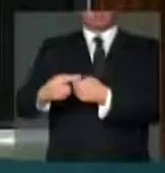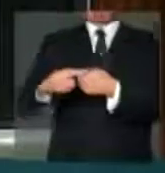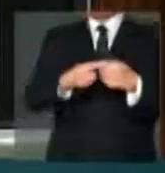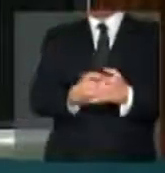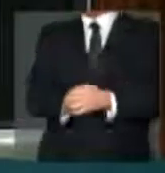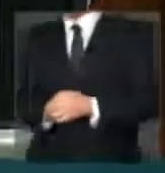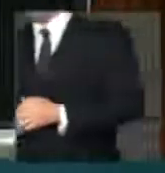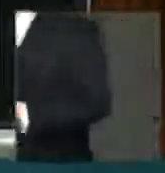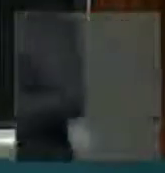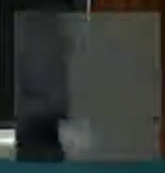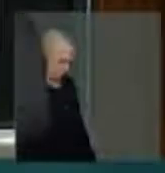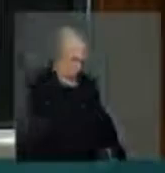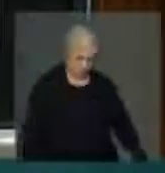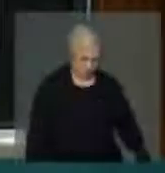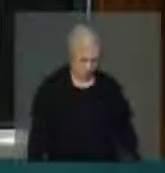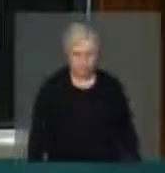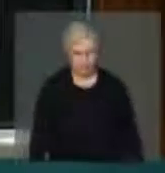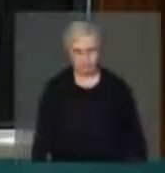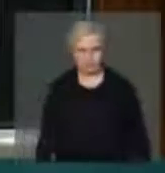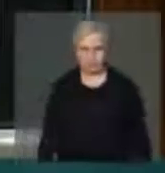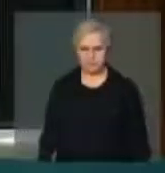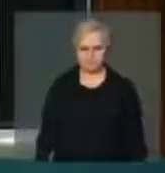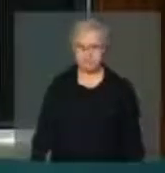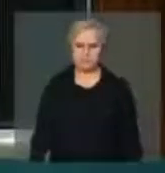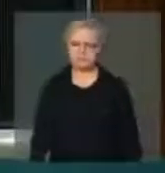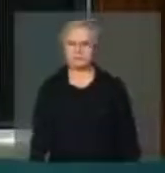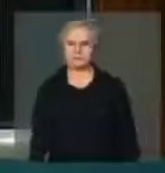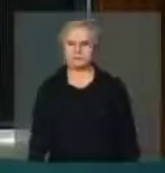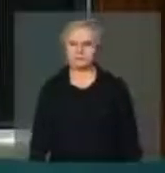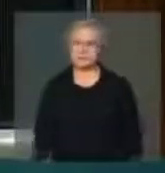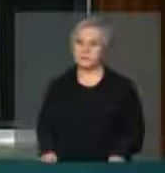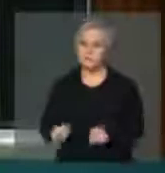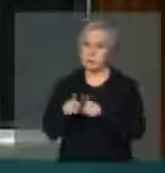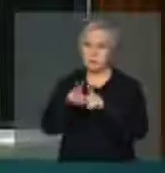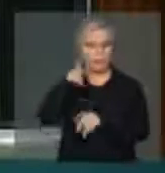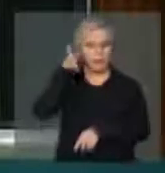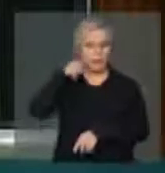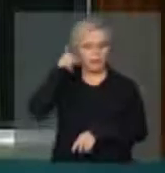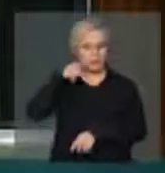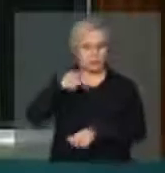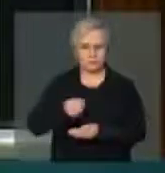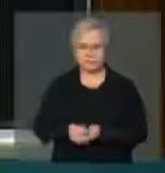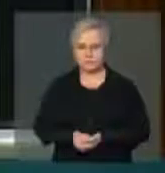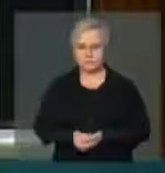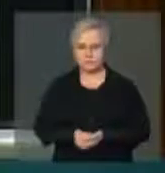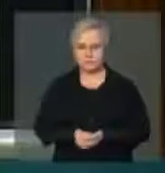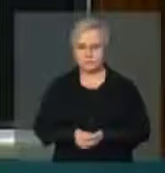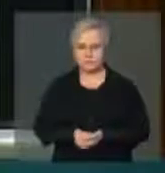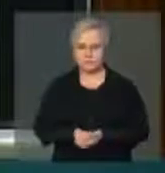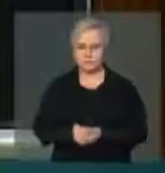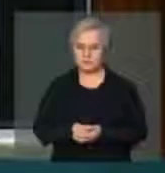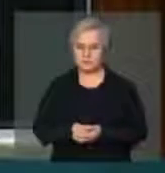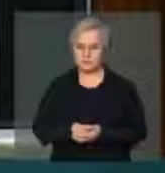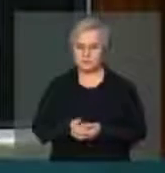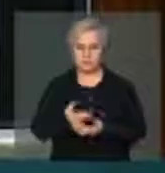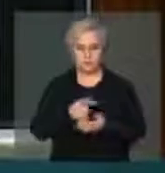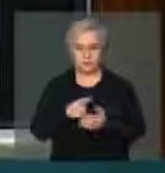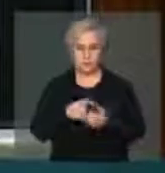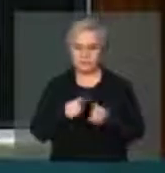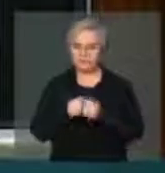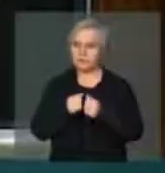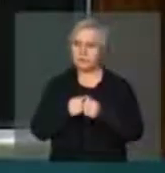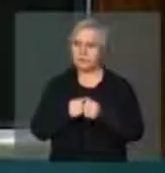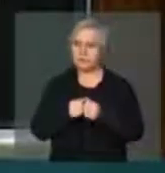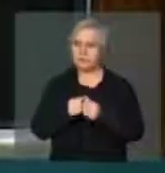estão sem água no agreste pernambucano e paraibano também. Um dia com água, 30